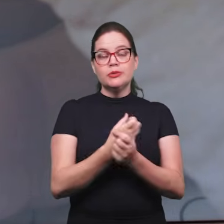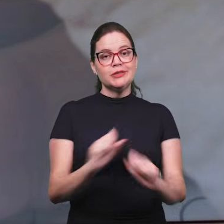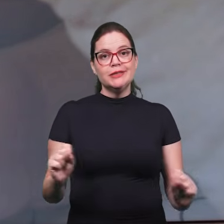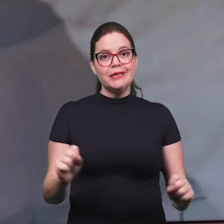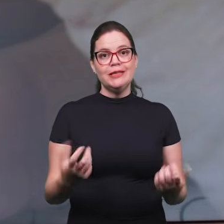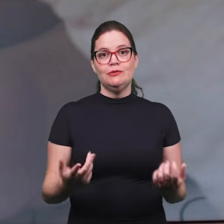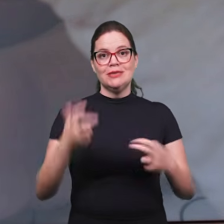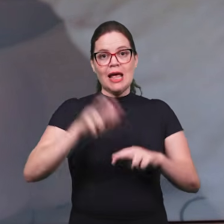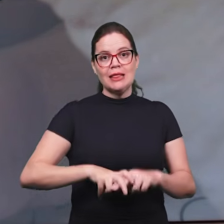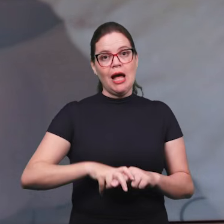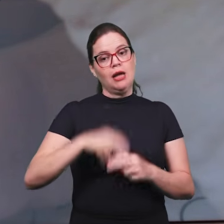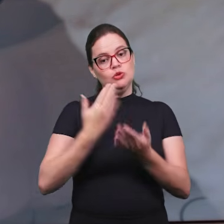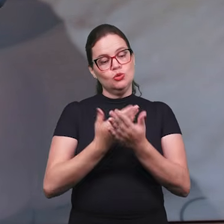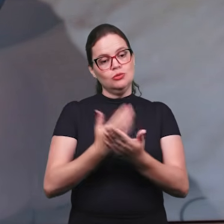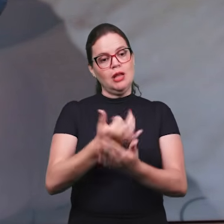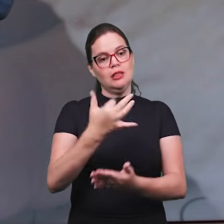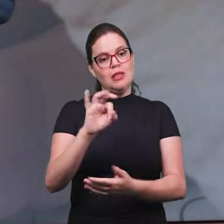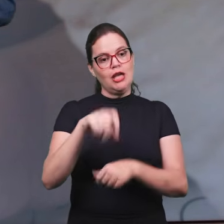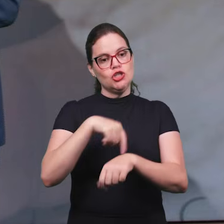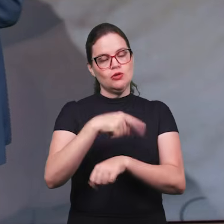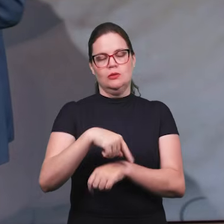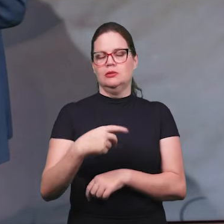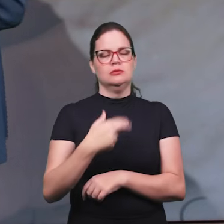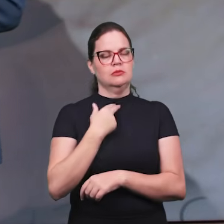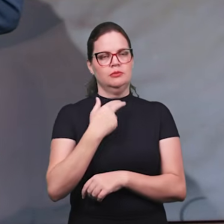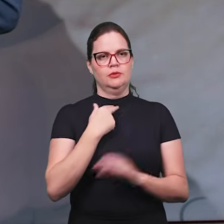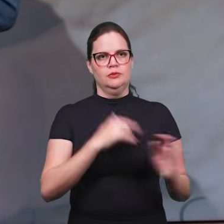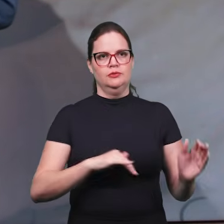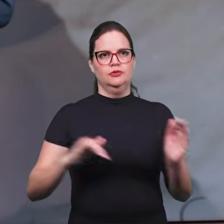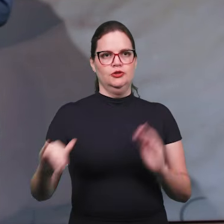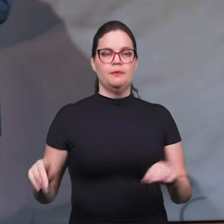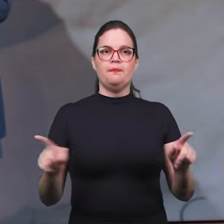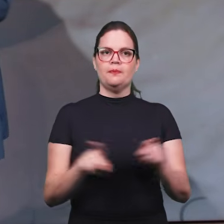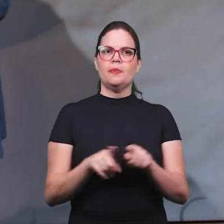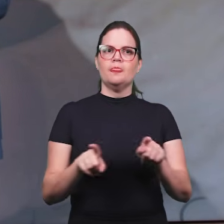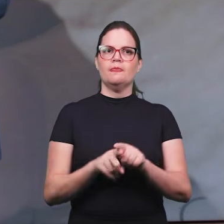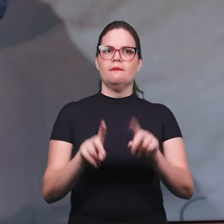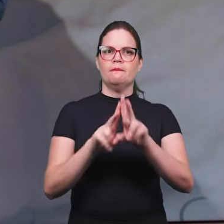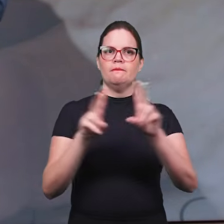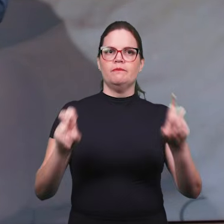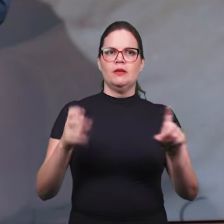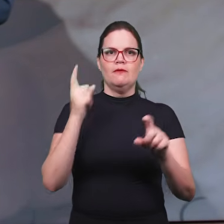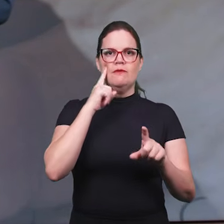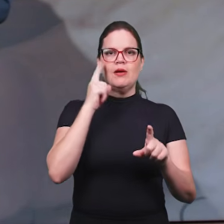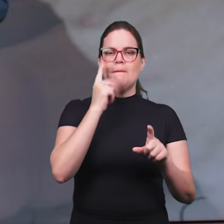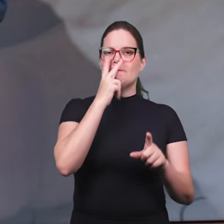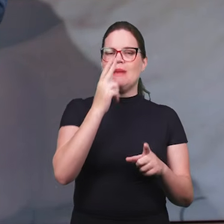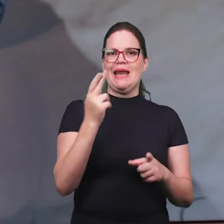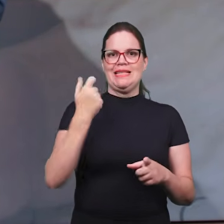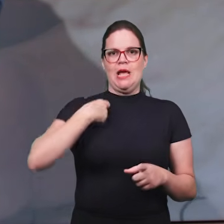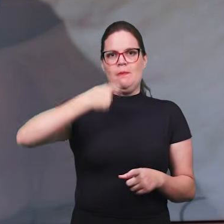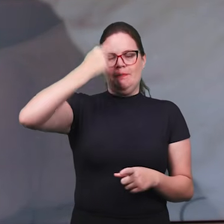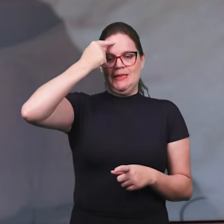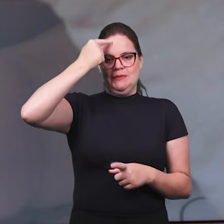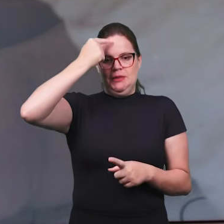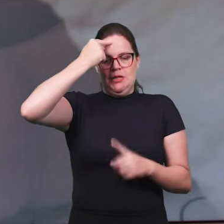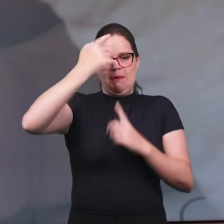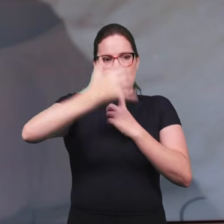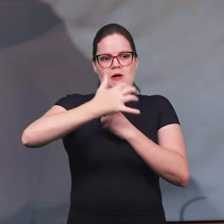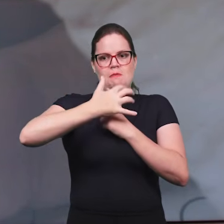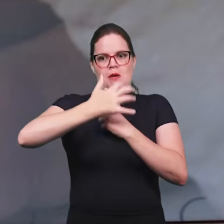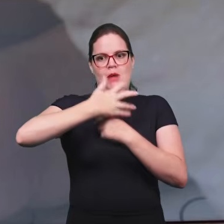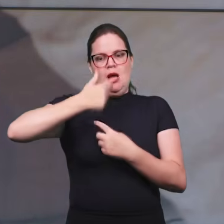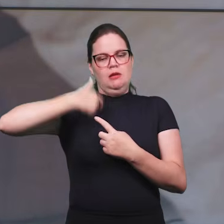ser sustentável isso no seu projeto de estudos, tá? Então é um erro também. e voltar com uma pressão excessiva. Para